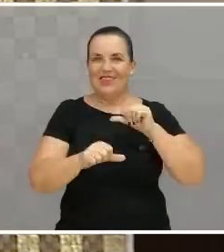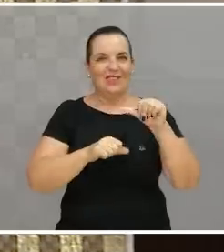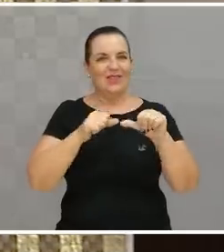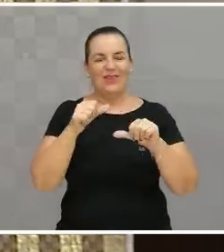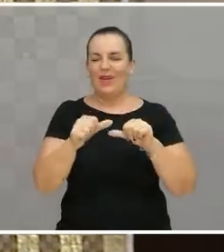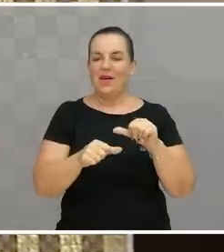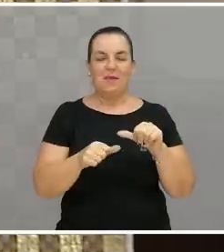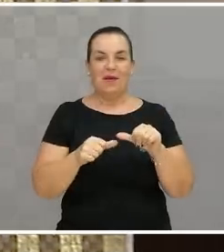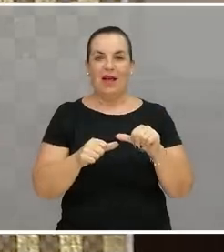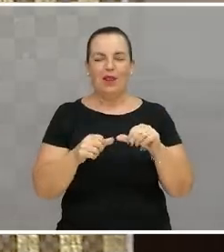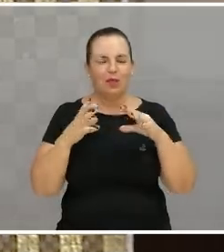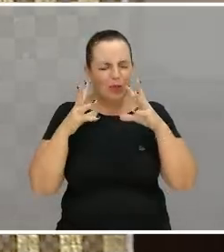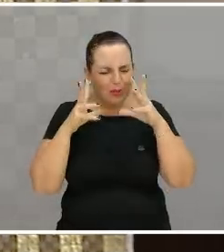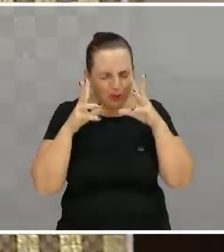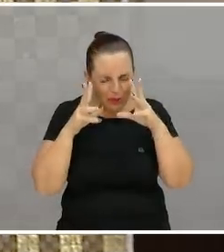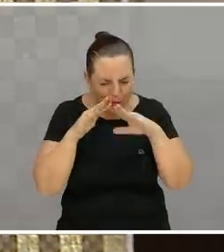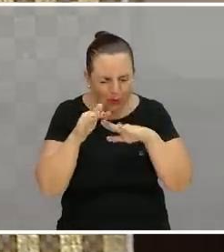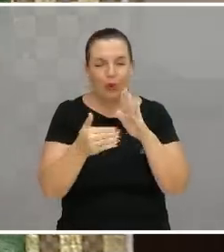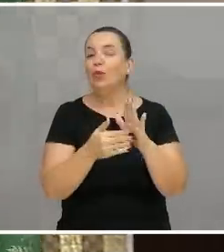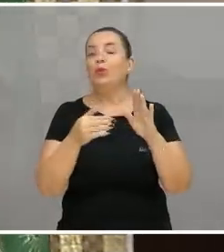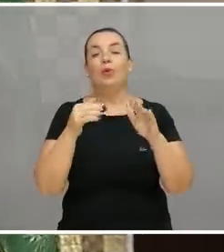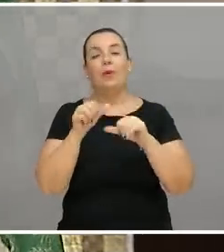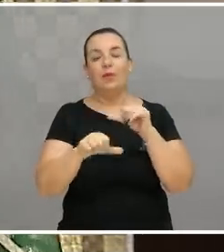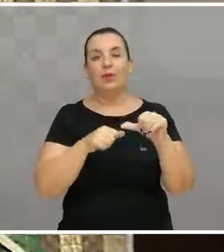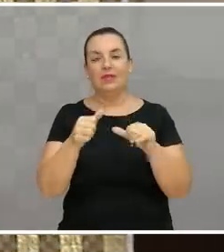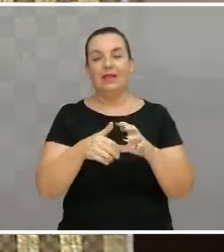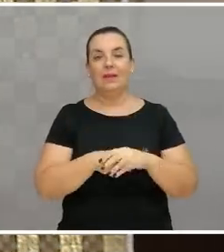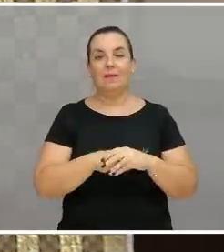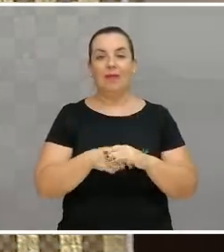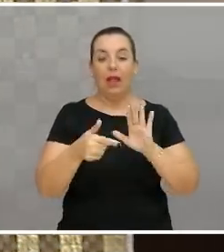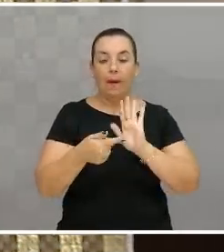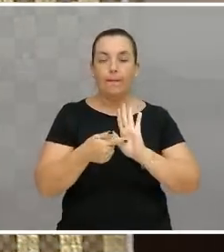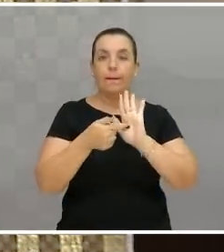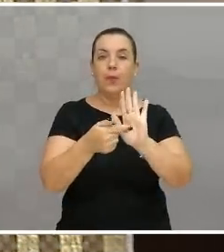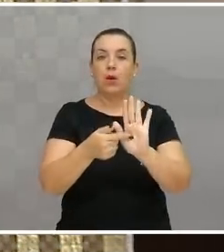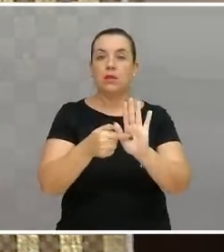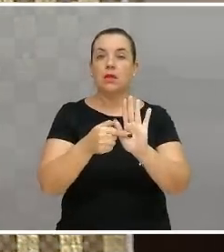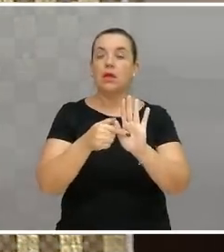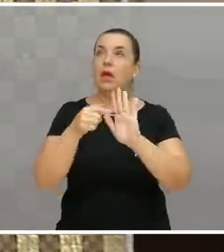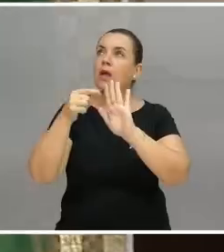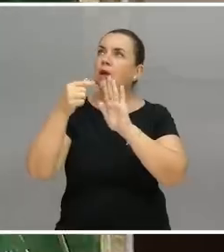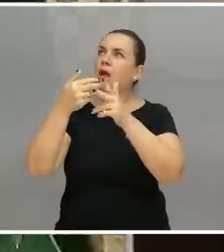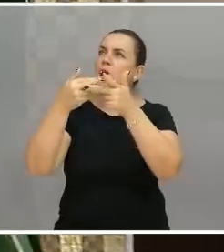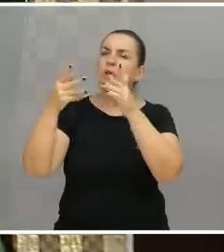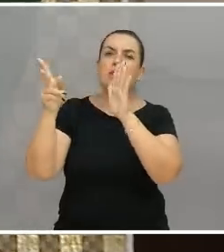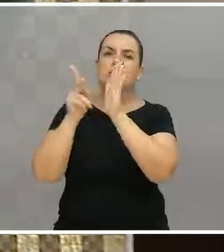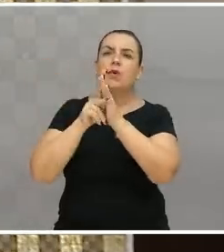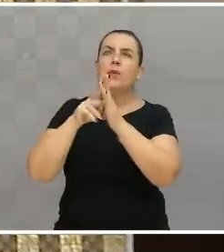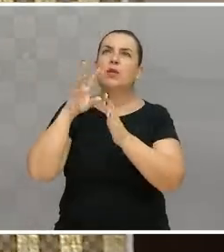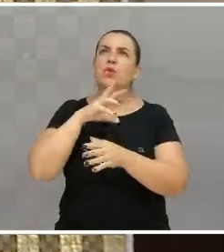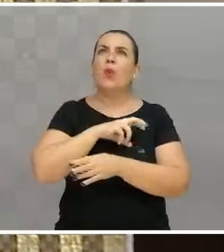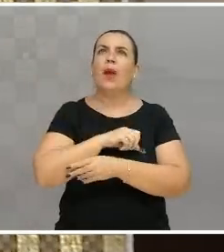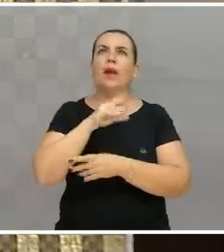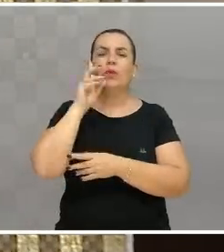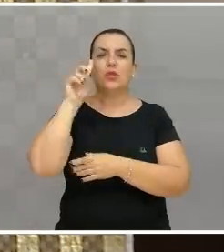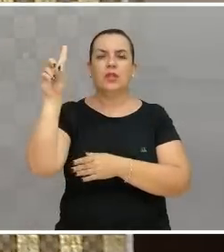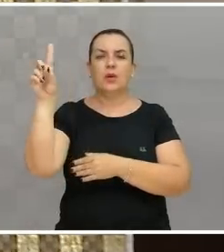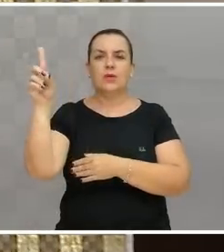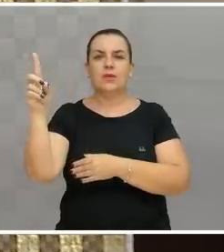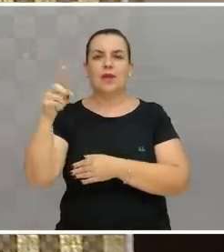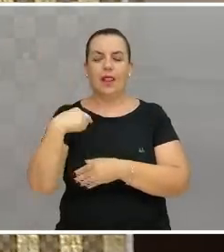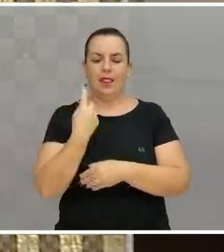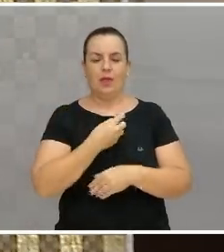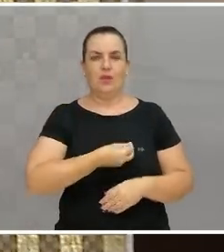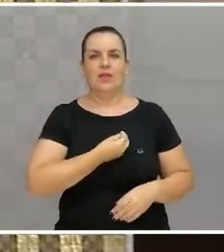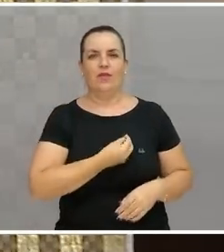acontece, e aí aparecem os sinais do reino de Deus entre nós. Aí você vai entender que o